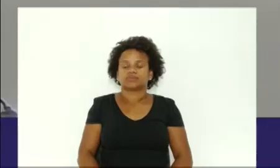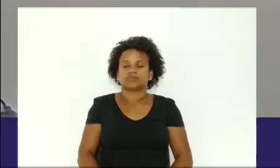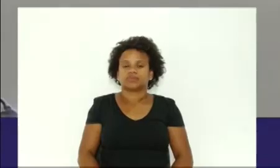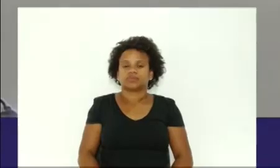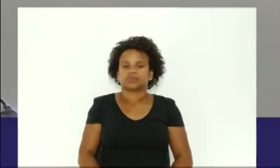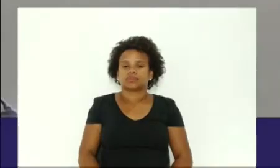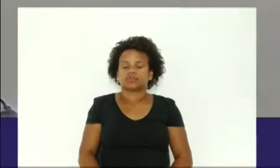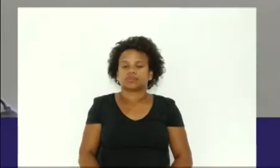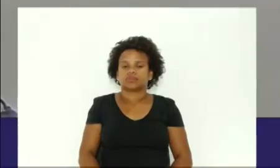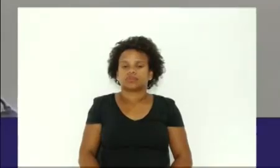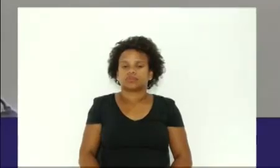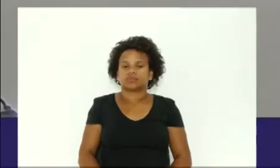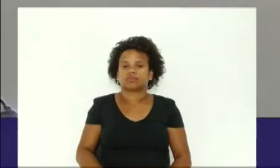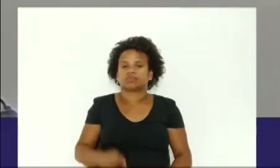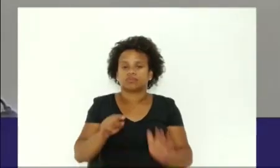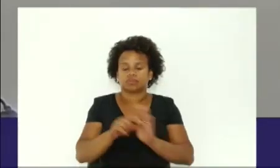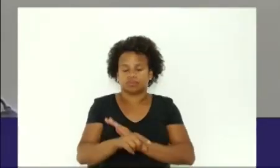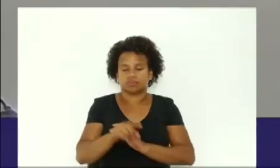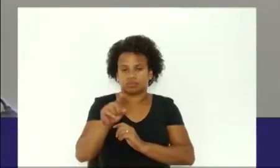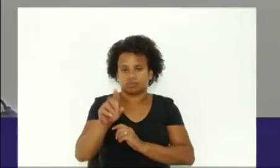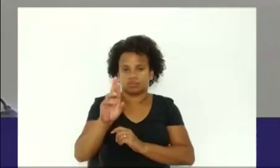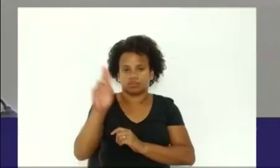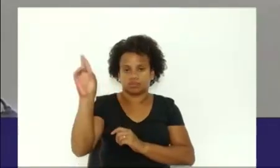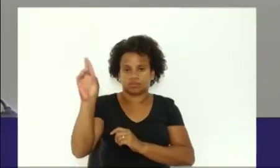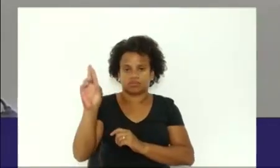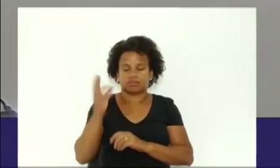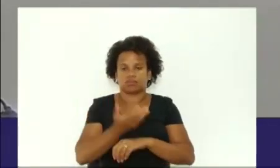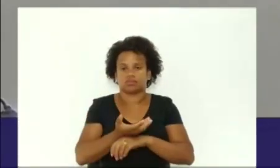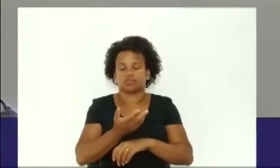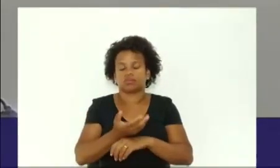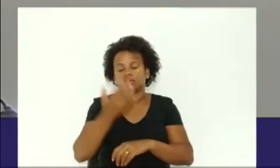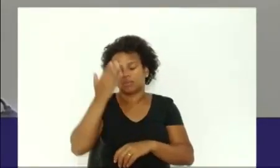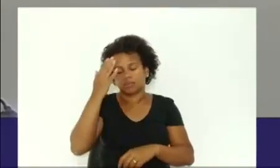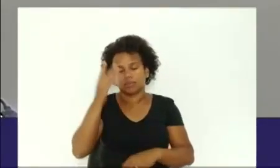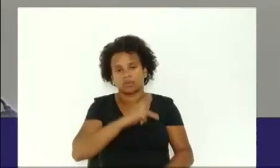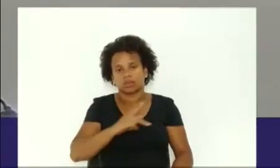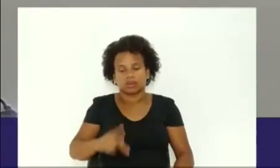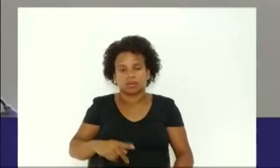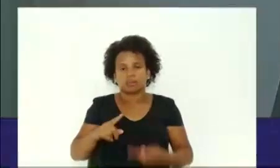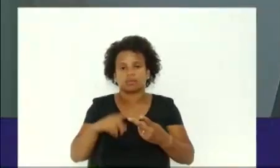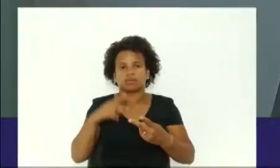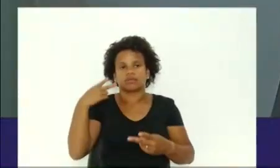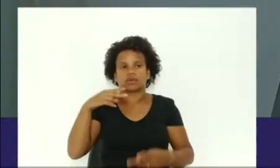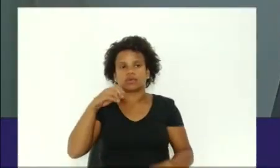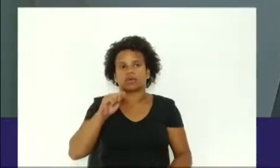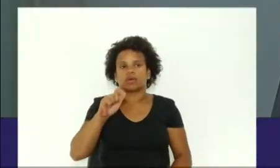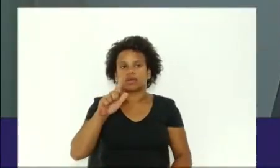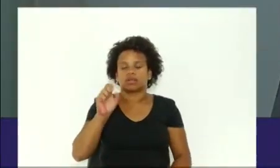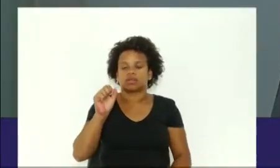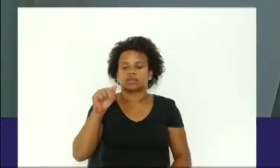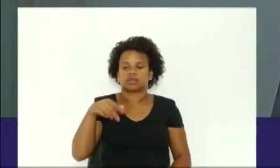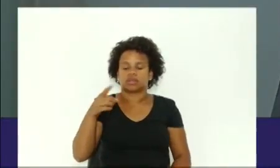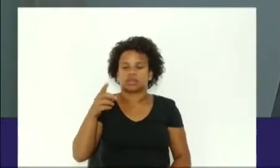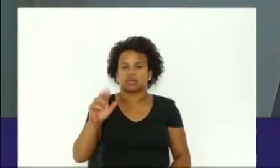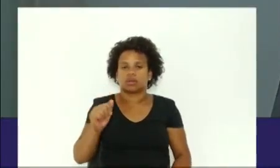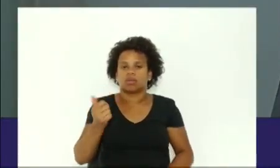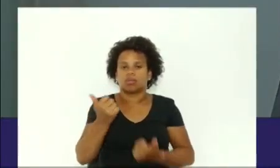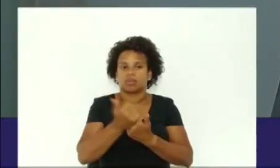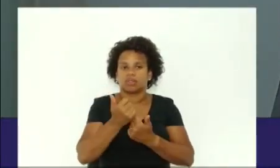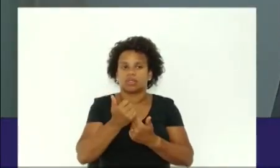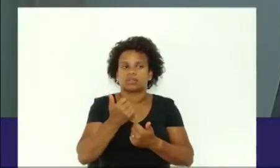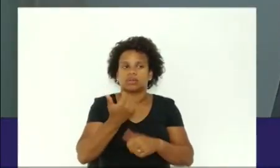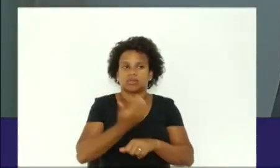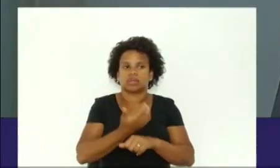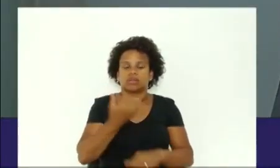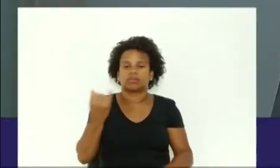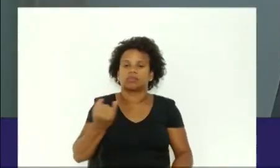Sulto, a autora da matéria. Obrigada, senhor presidente, vereador Kula e vereadora Alessandra, por apoiar essa matéria tão importante